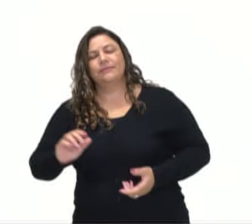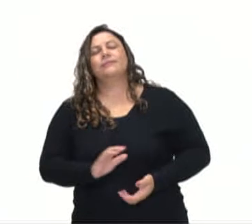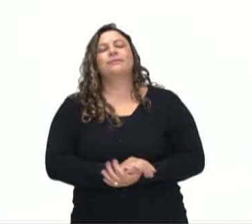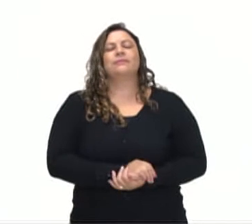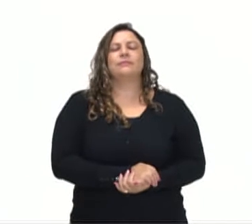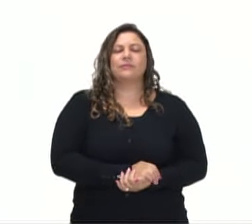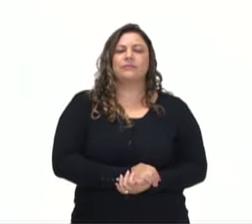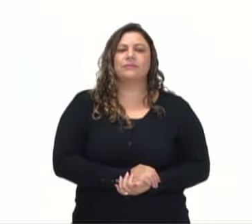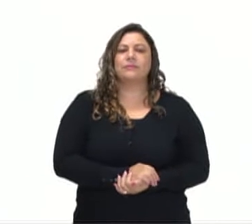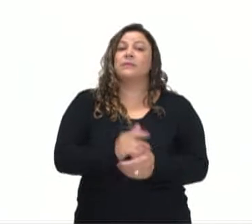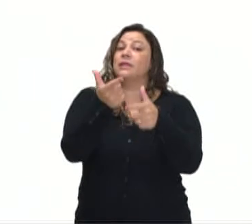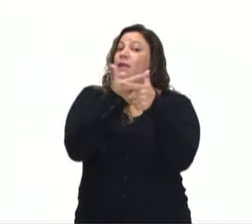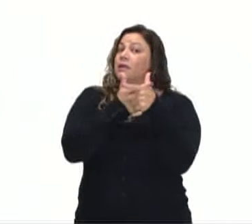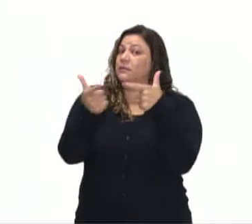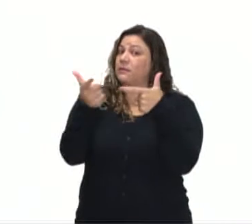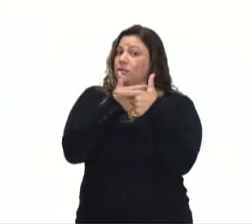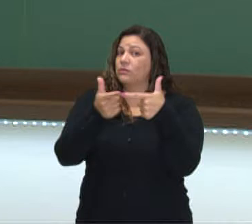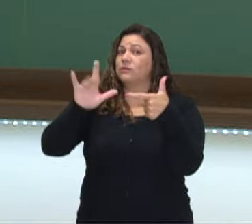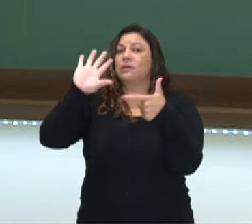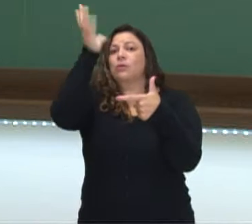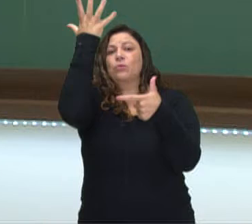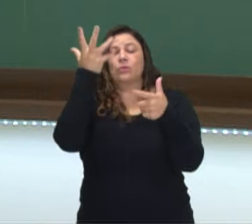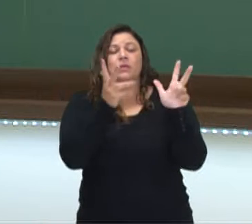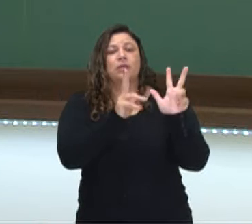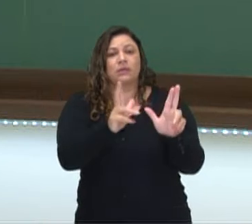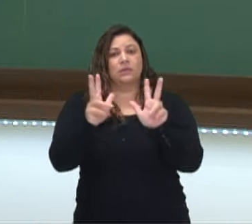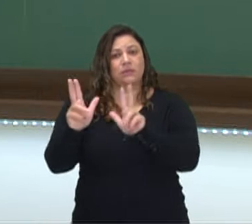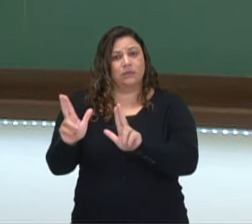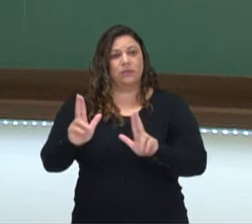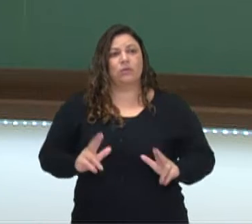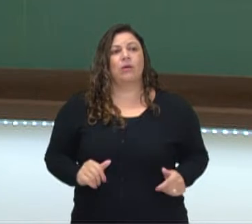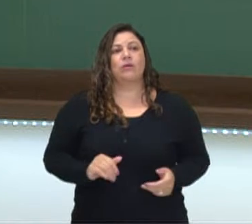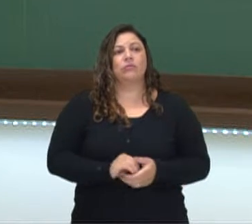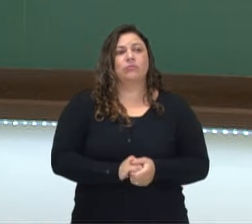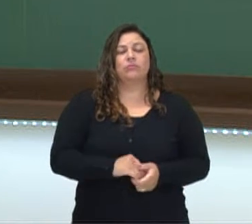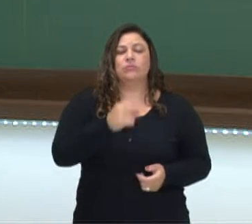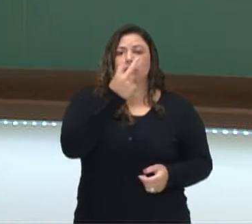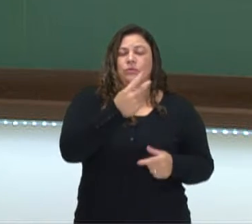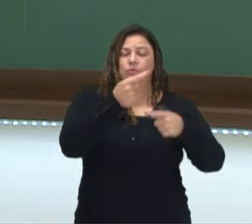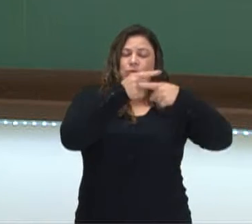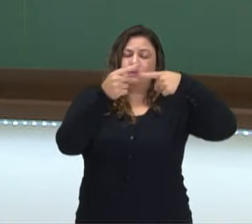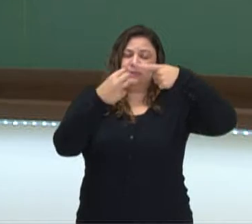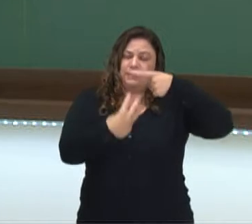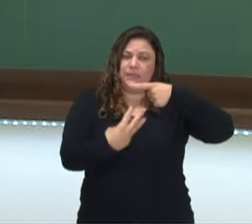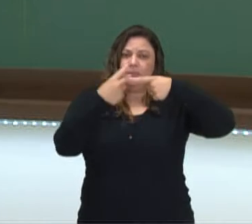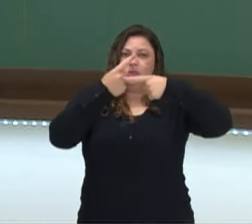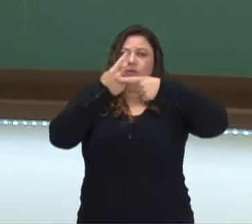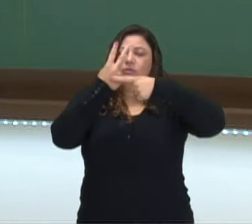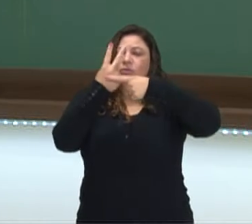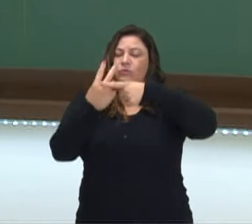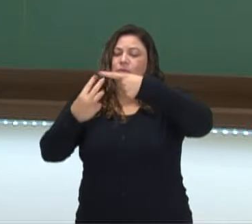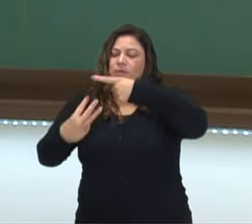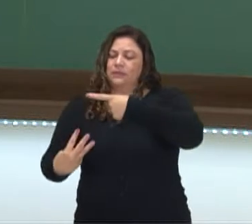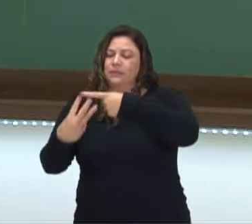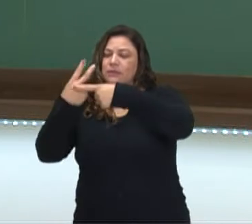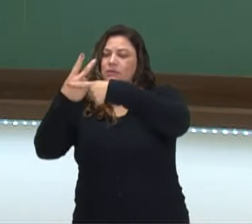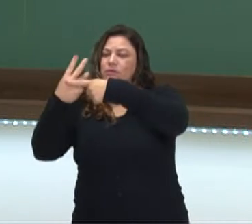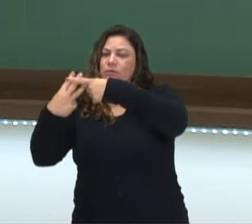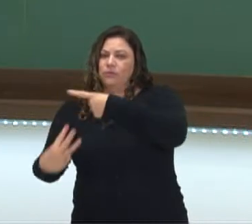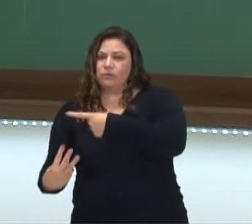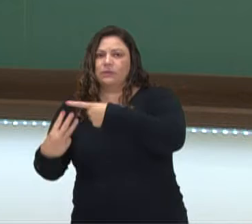expoente. E na divisão acontece a mesma coisa. Olha aqui. Eu tenho 2 terços vezes 2 terços vezes 2 terços vezes 2